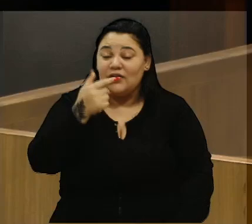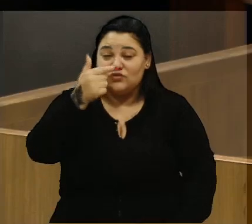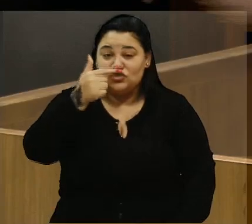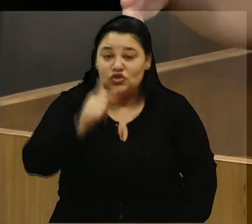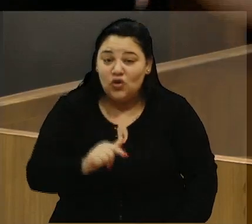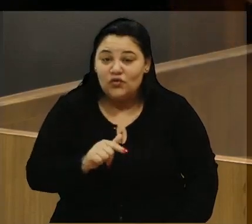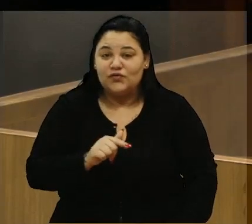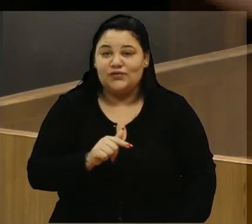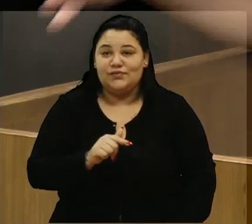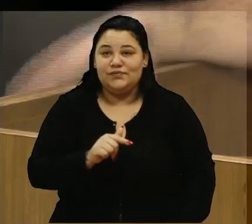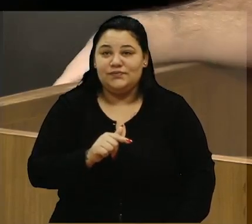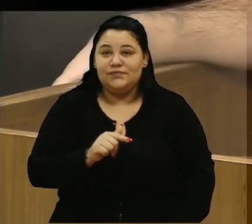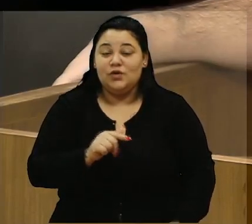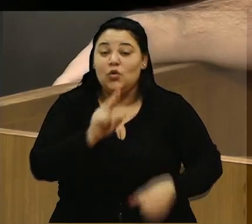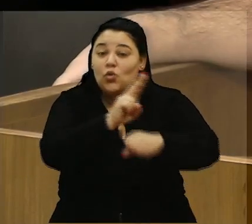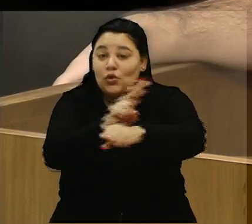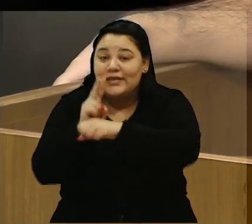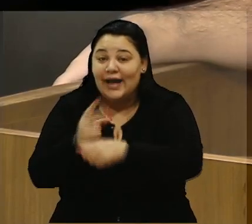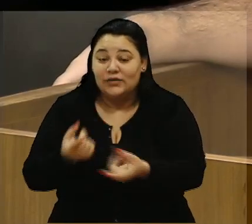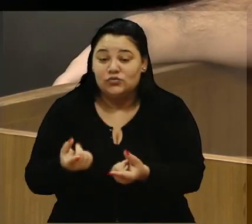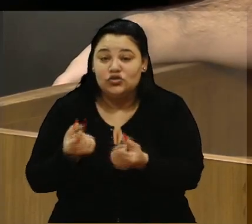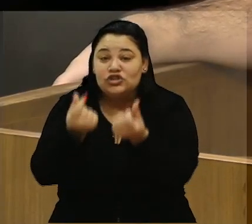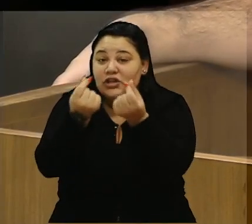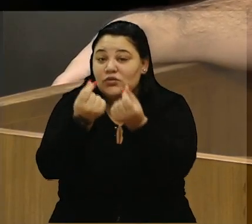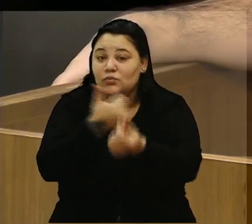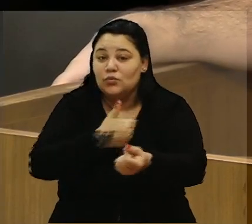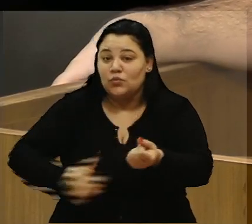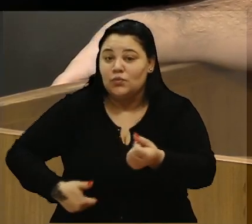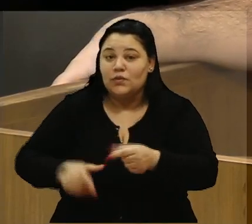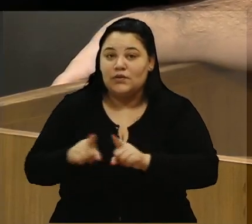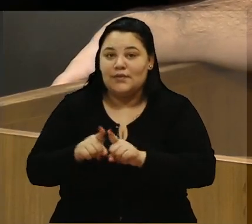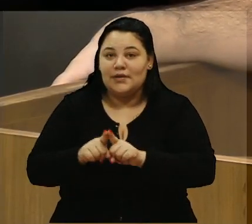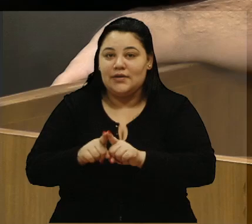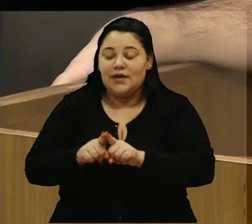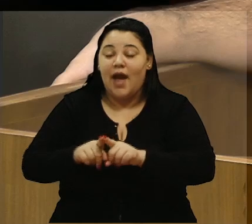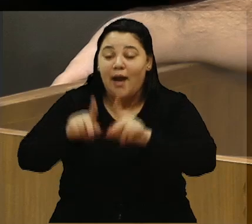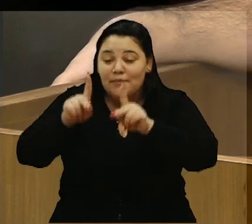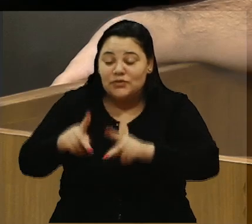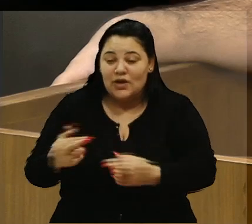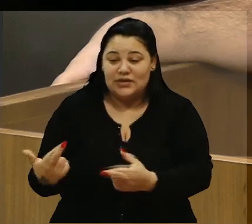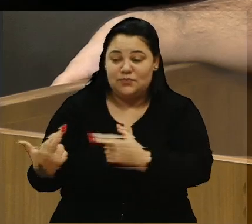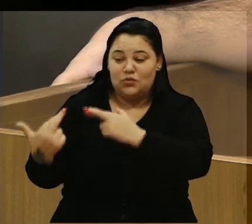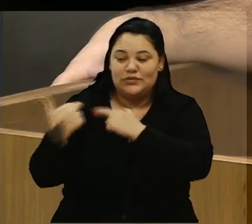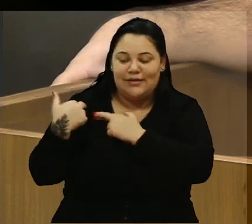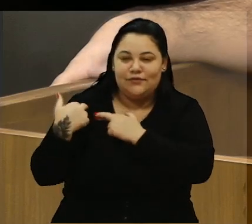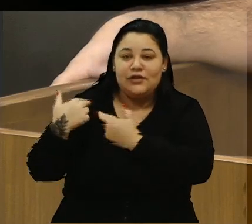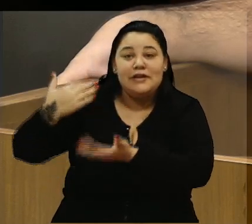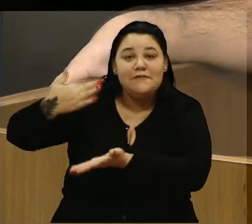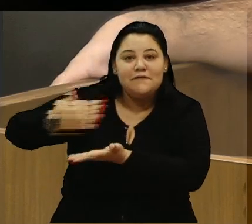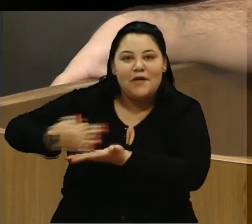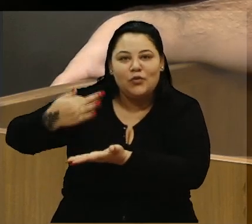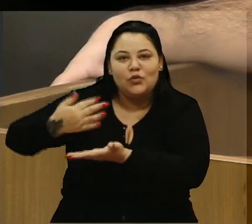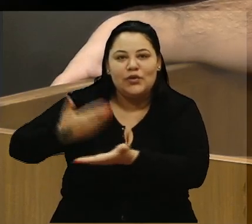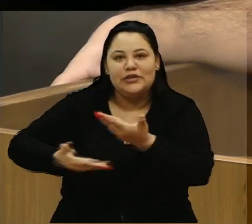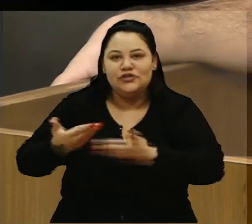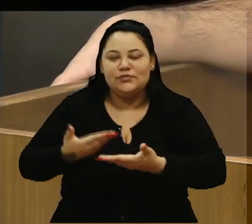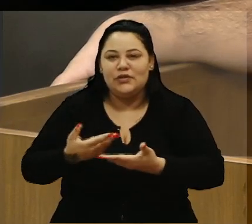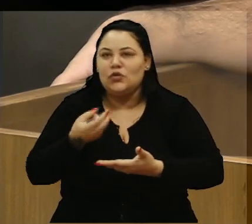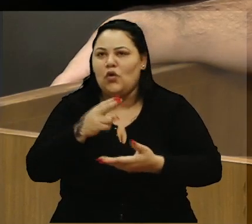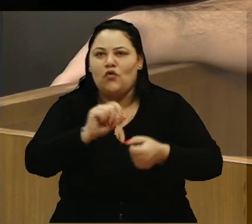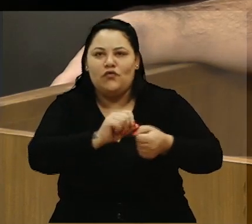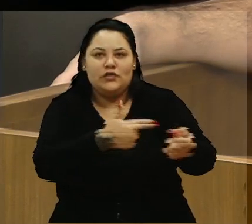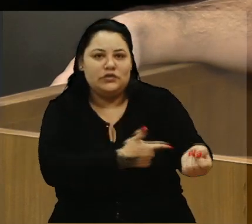a questão do zelo do dinheiro público. Quando a pessoa, esse responsável que deu calote no SUS, fez o exame e não